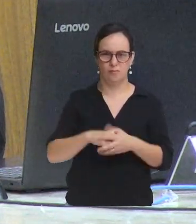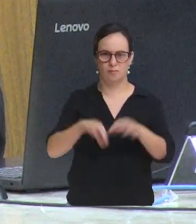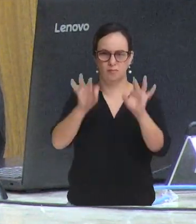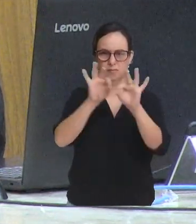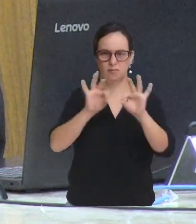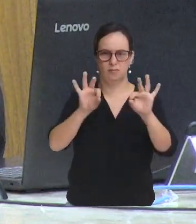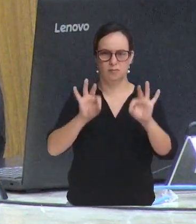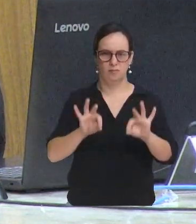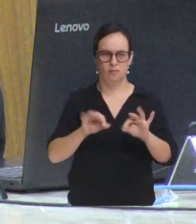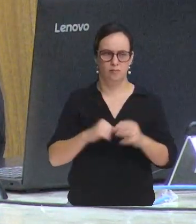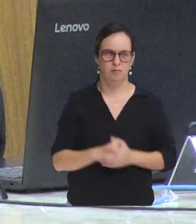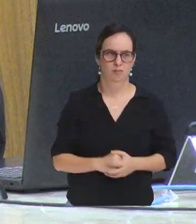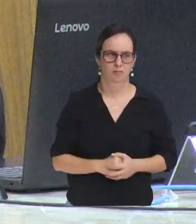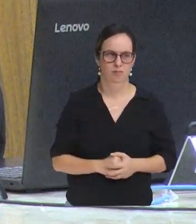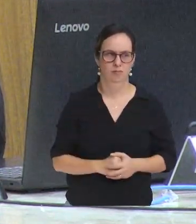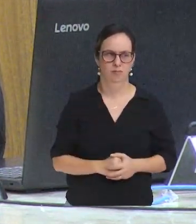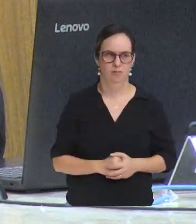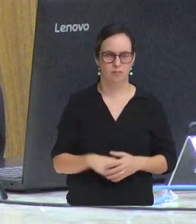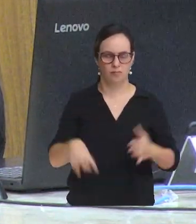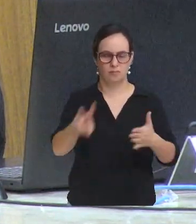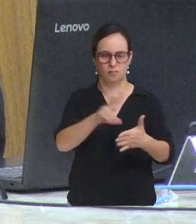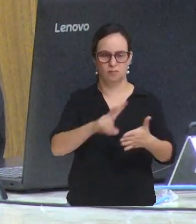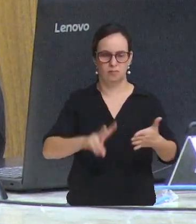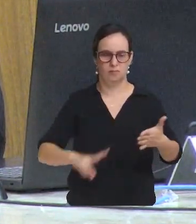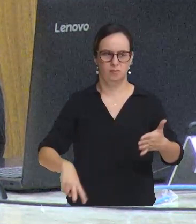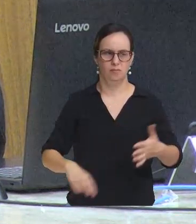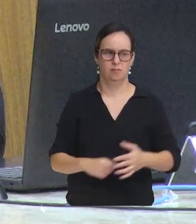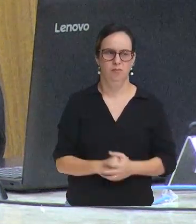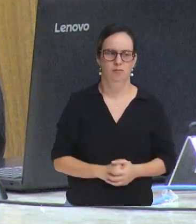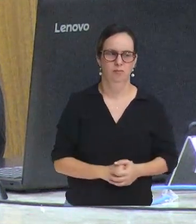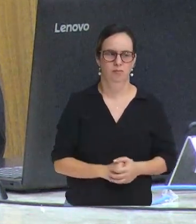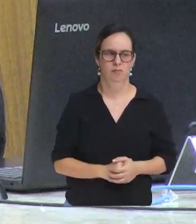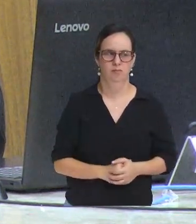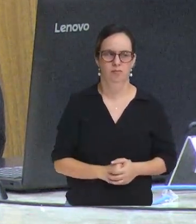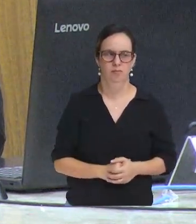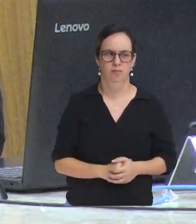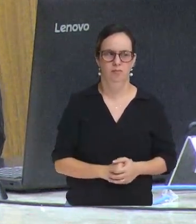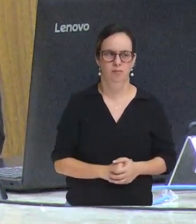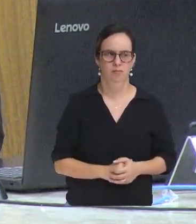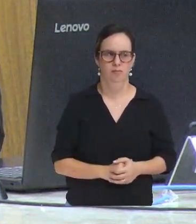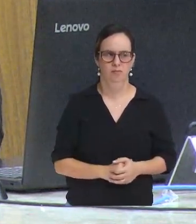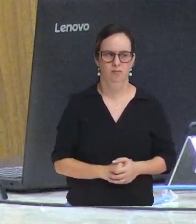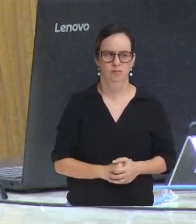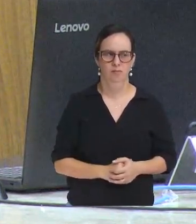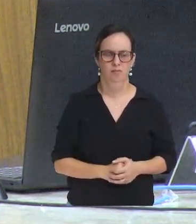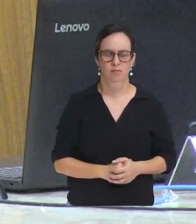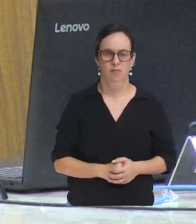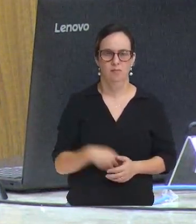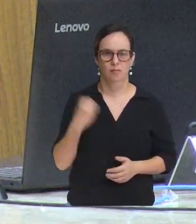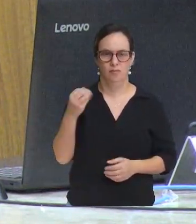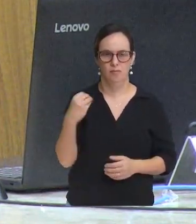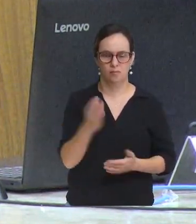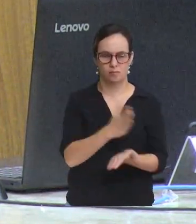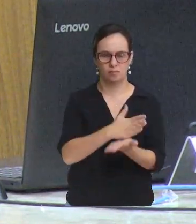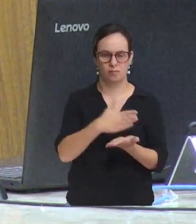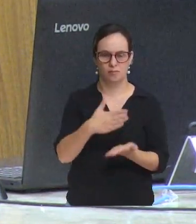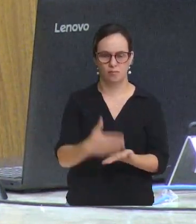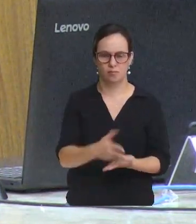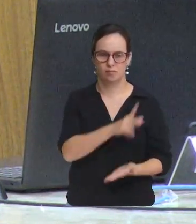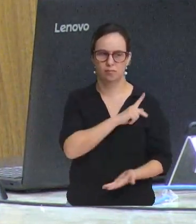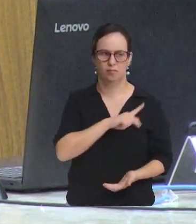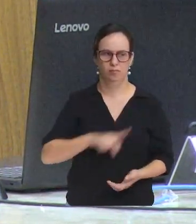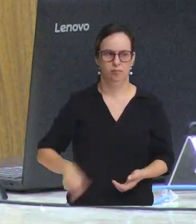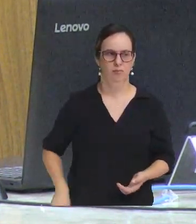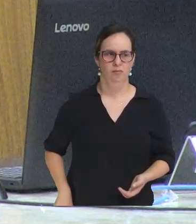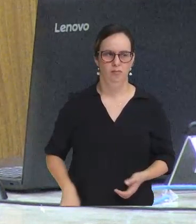nosso, foi dito, lido, quando da nossa posse como presidente,